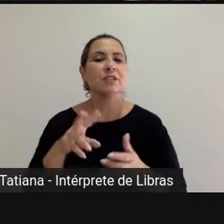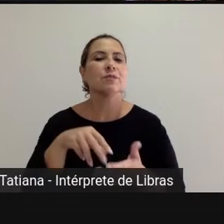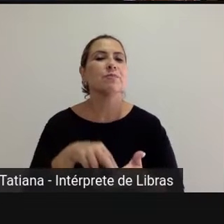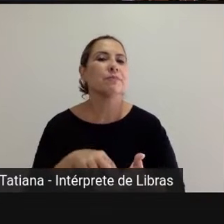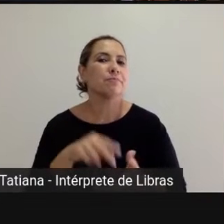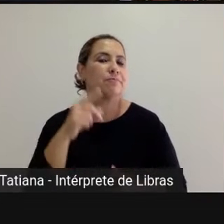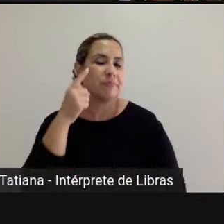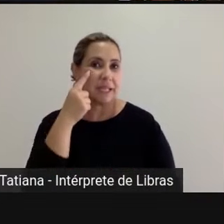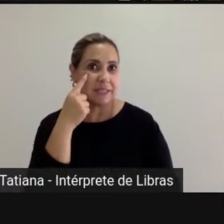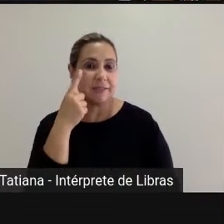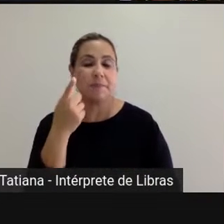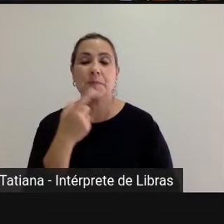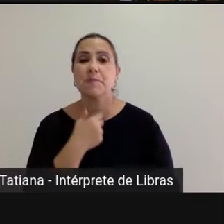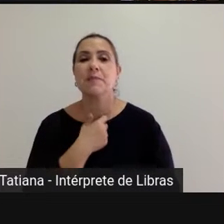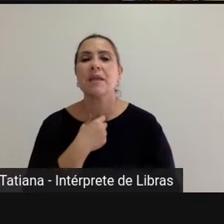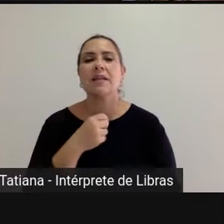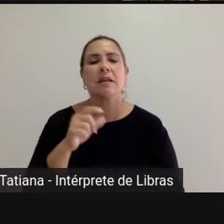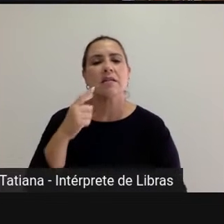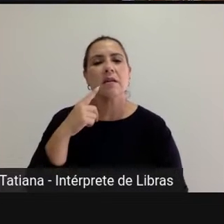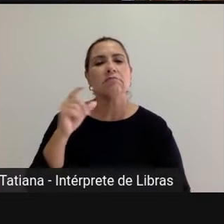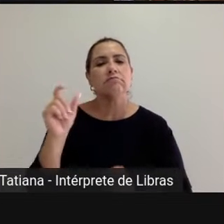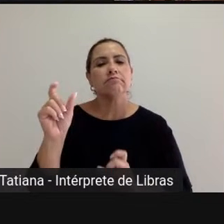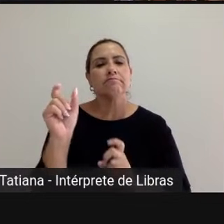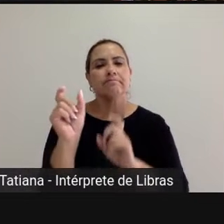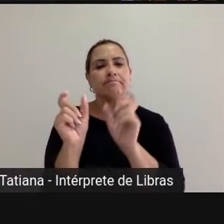gente pega as palavras, né,